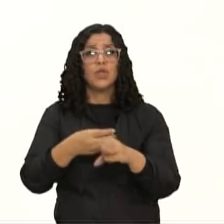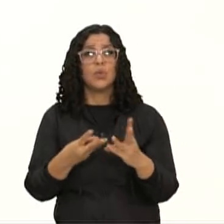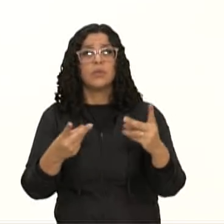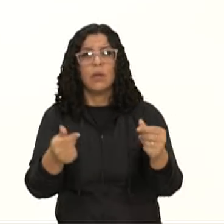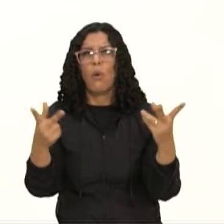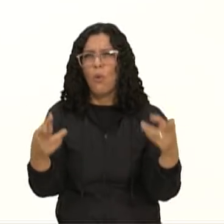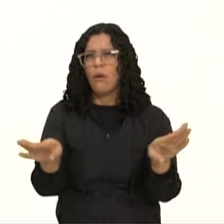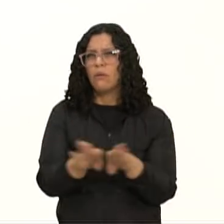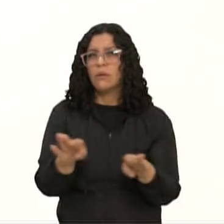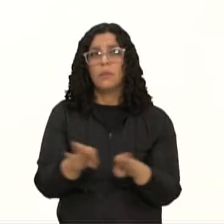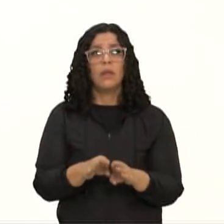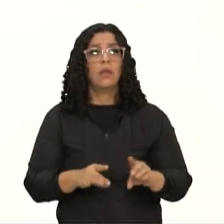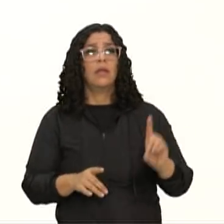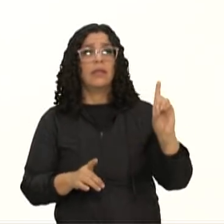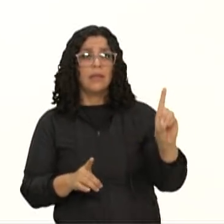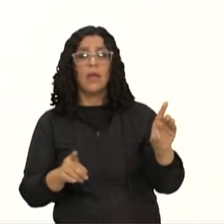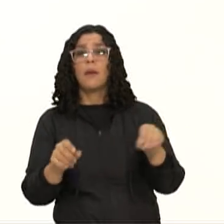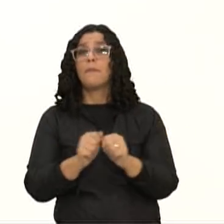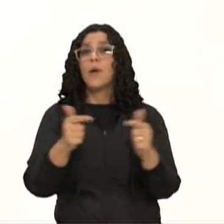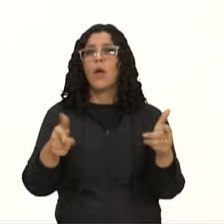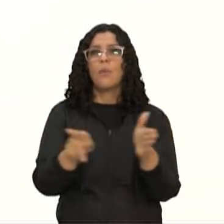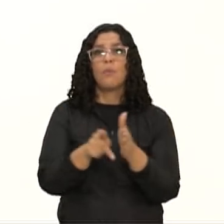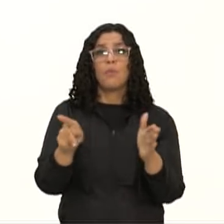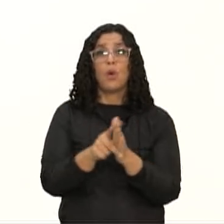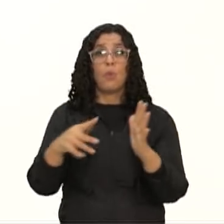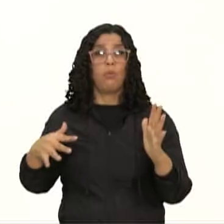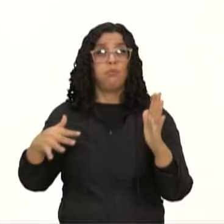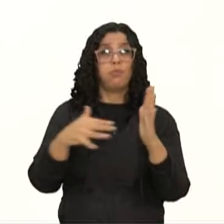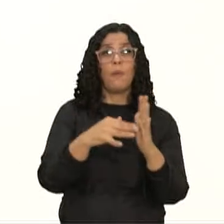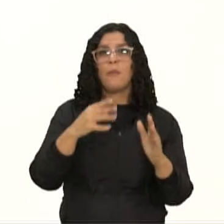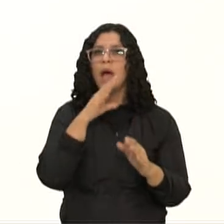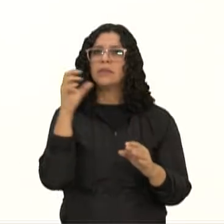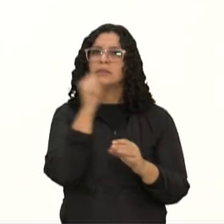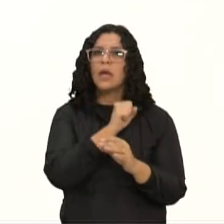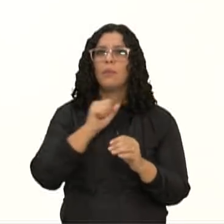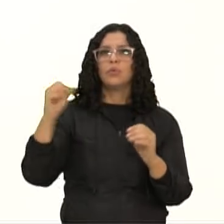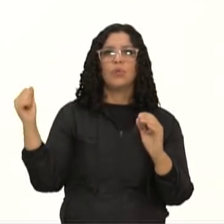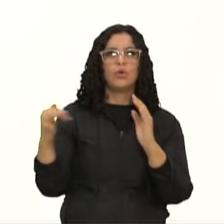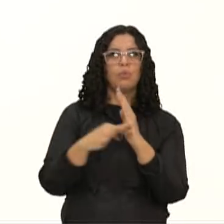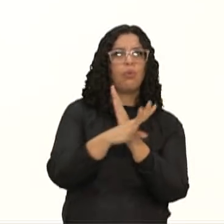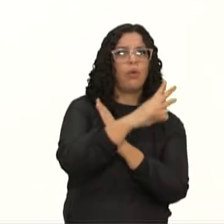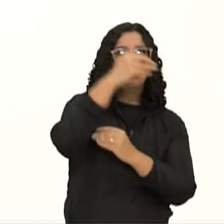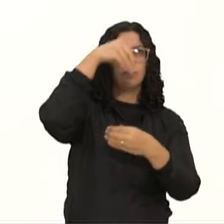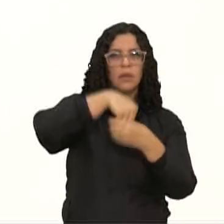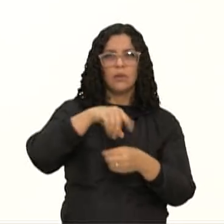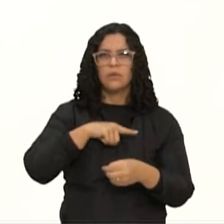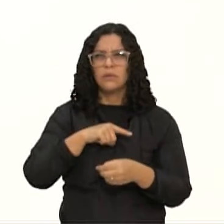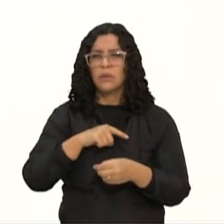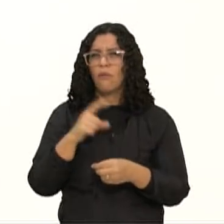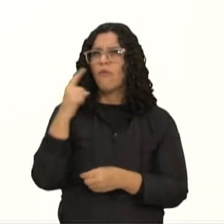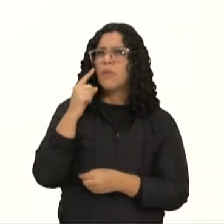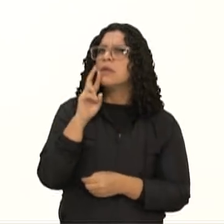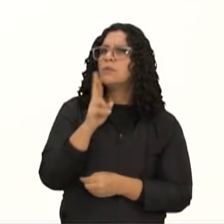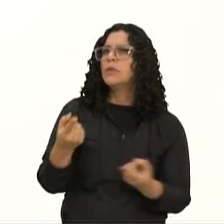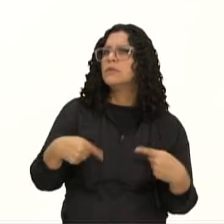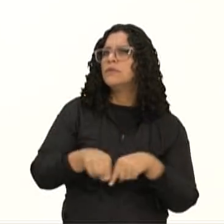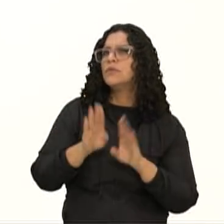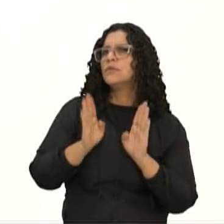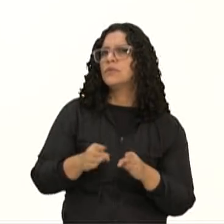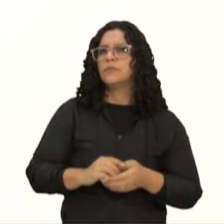quanto menor o índice de refração, mais rapidamente a luz se desloca em seu interior. Então, um tempinho para vocês pensarem na resposta.